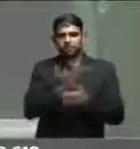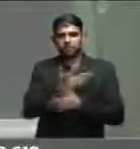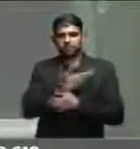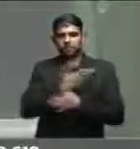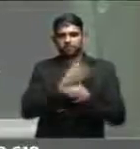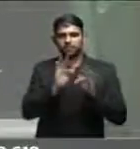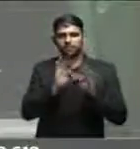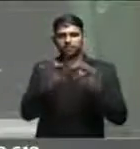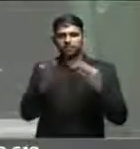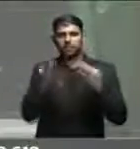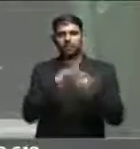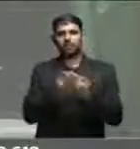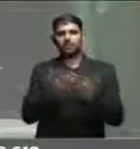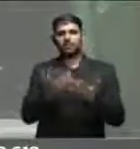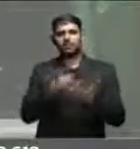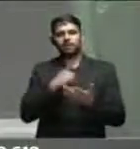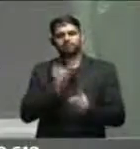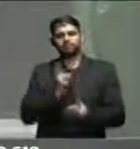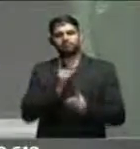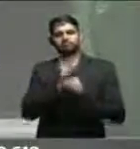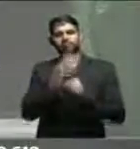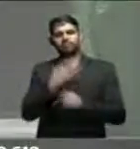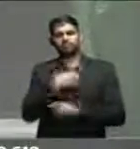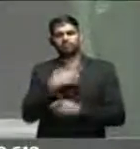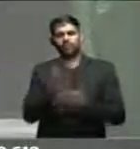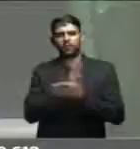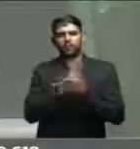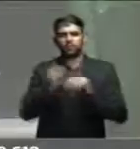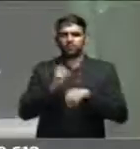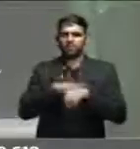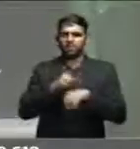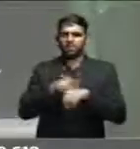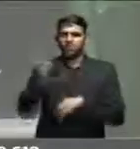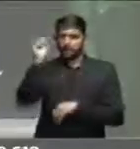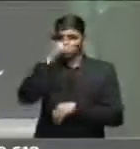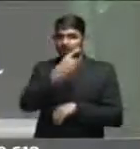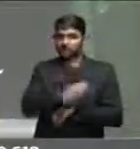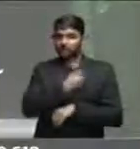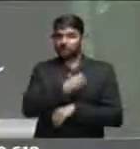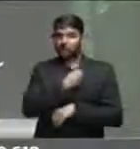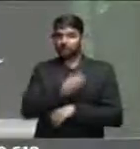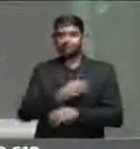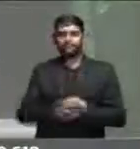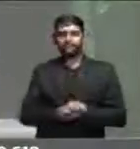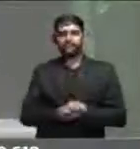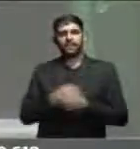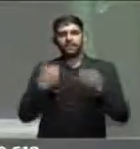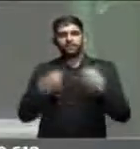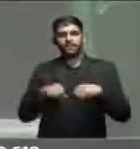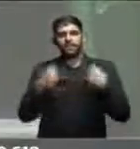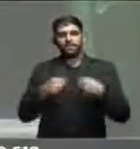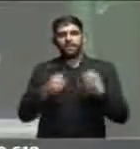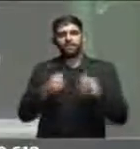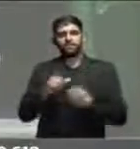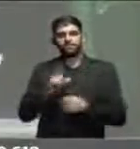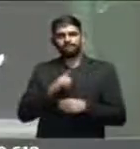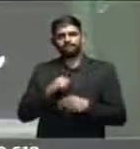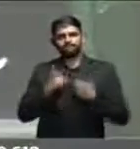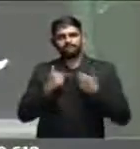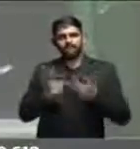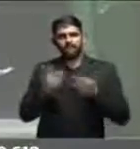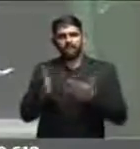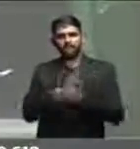amigos e familiares, que me depararia com muitos momentos desafiadores e deveria enfrentá-los